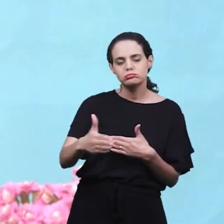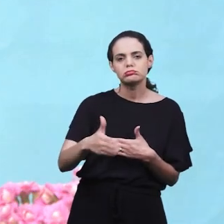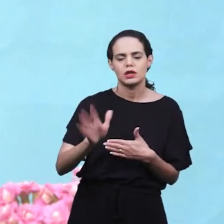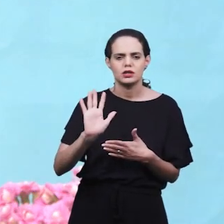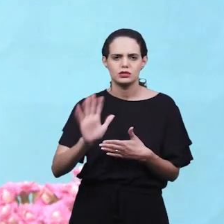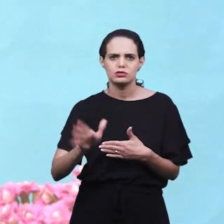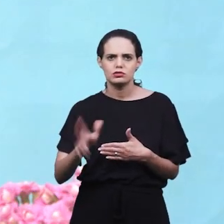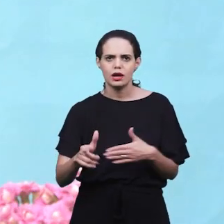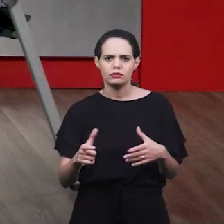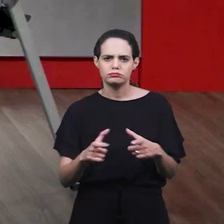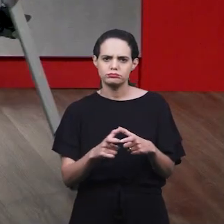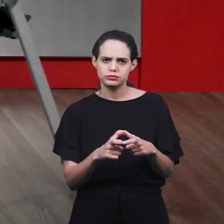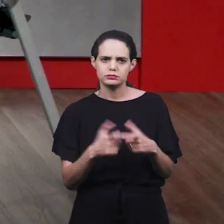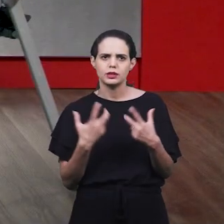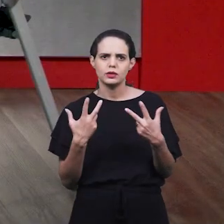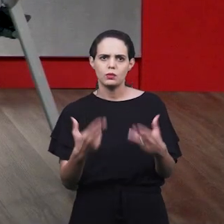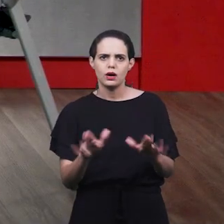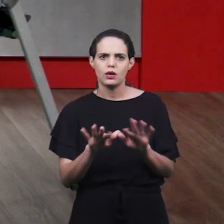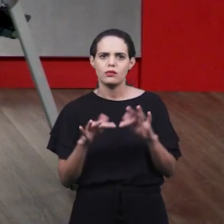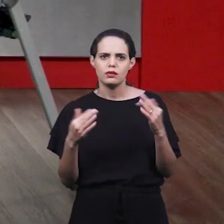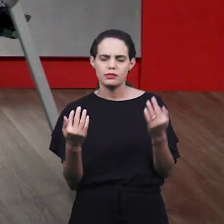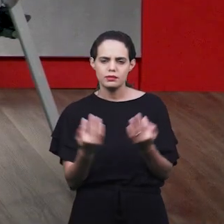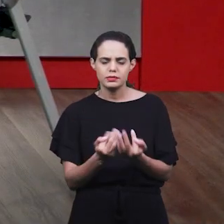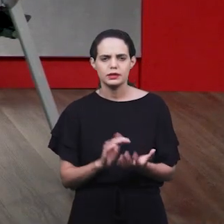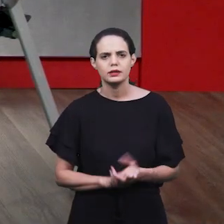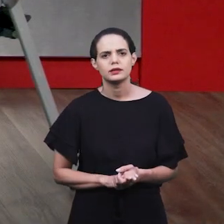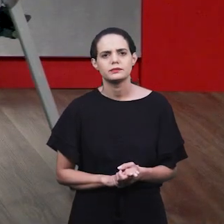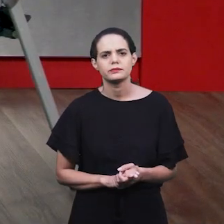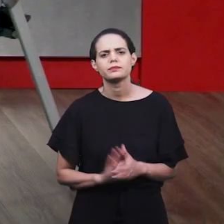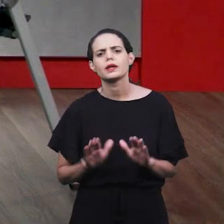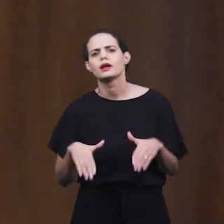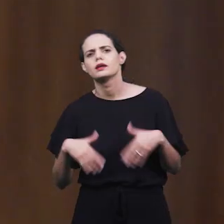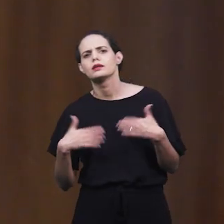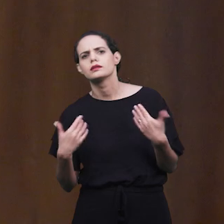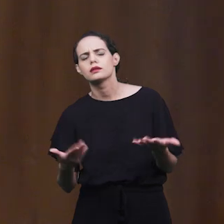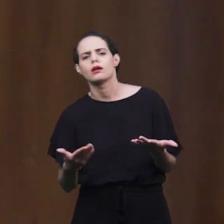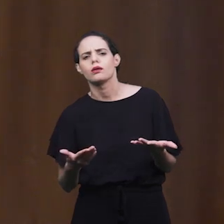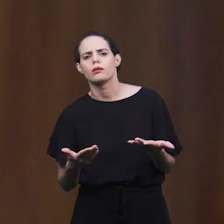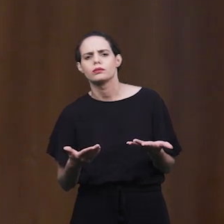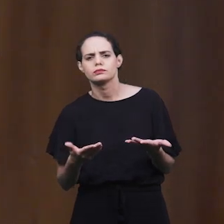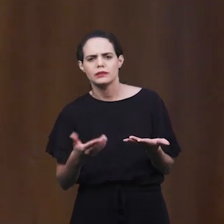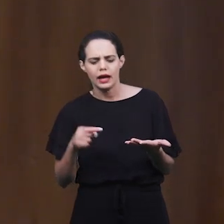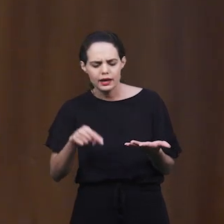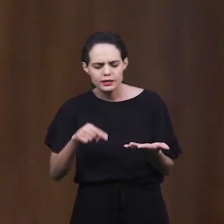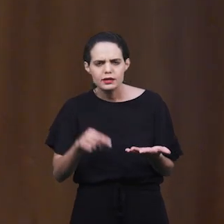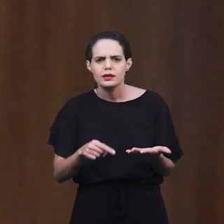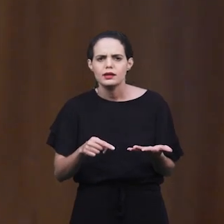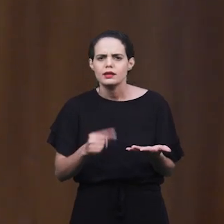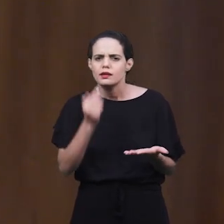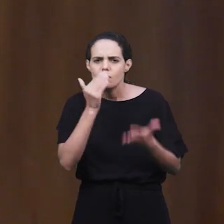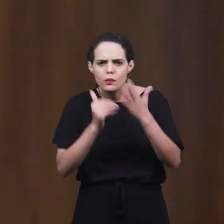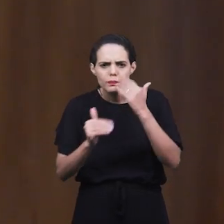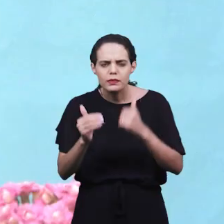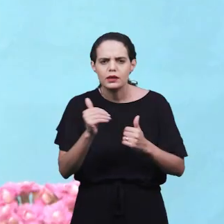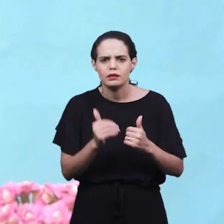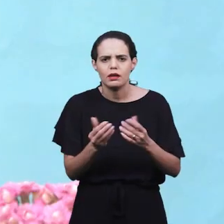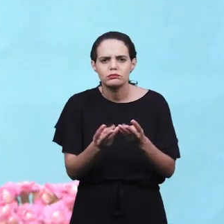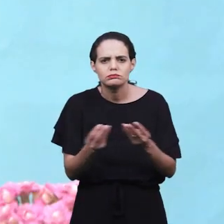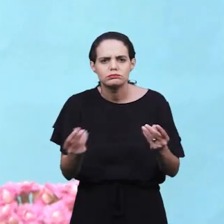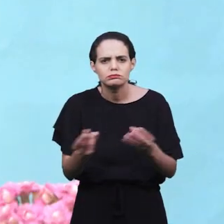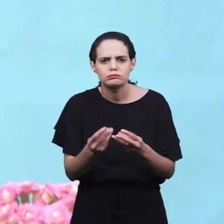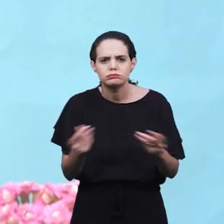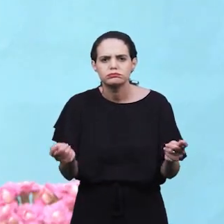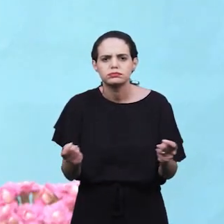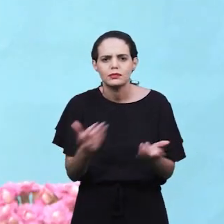pequenas porções. Então, qual é a textura que a gente deve começar? Então,